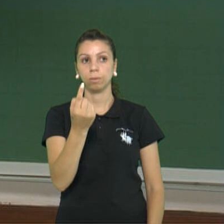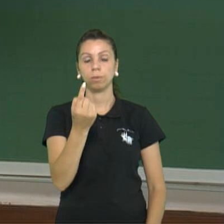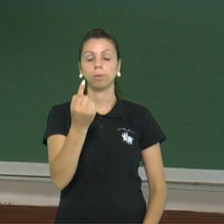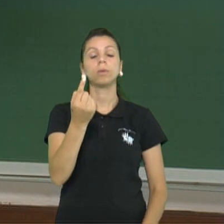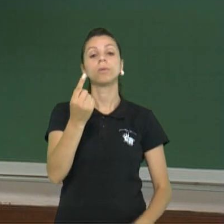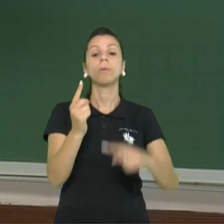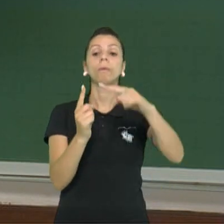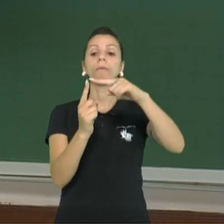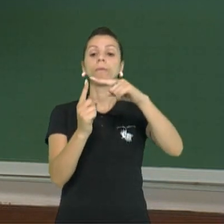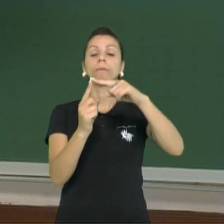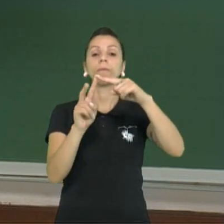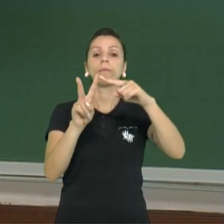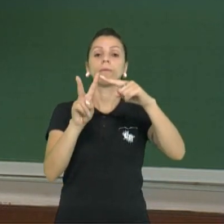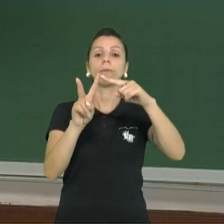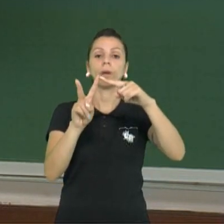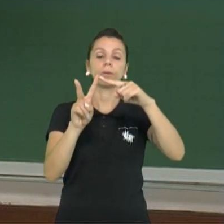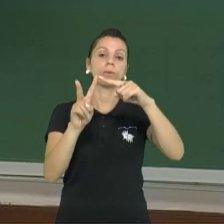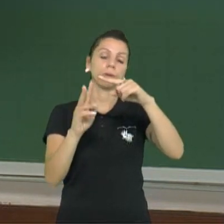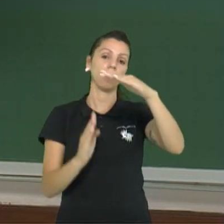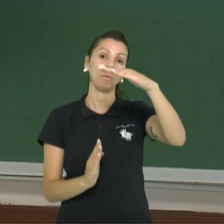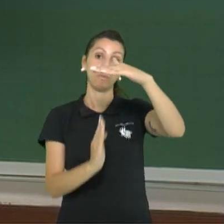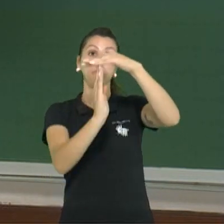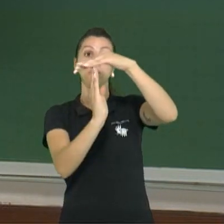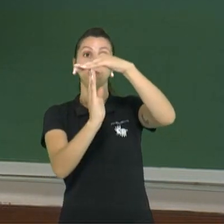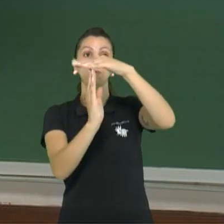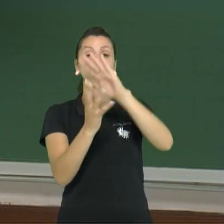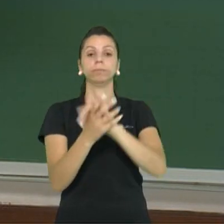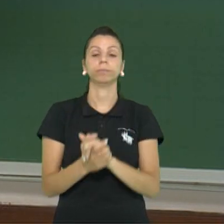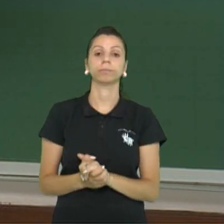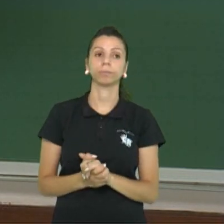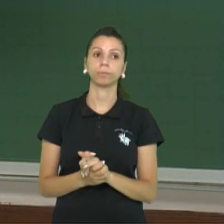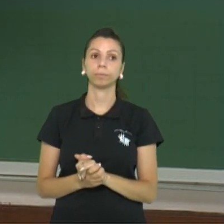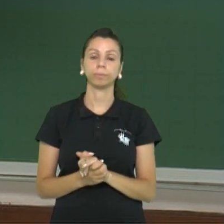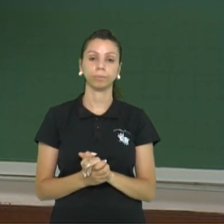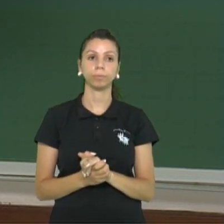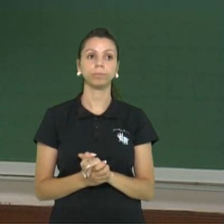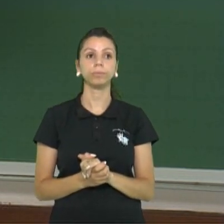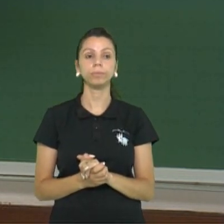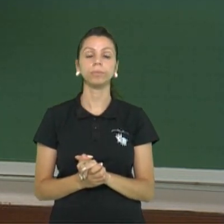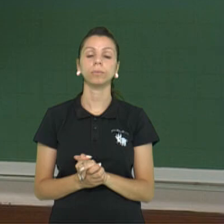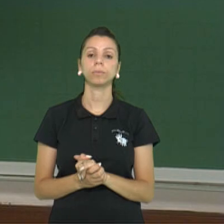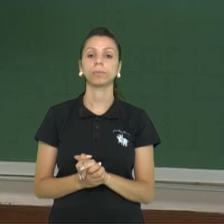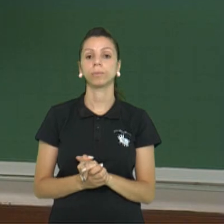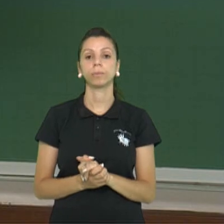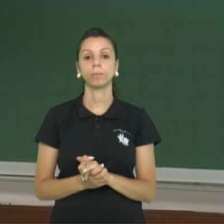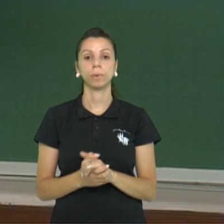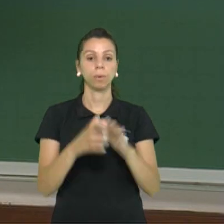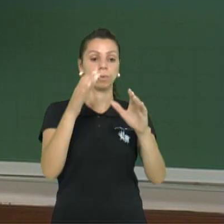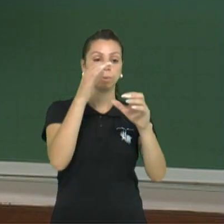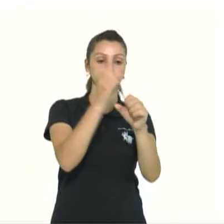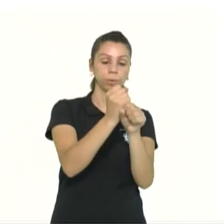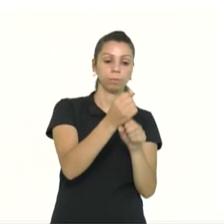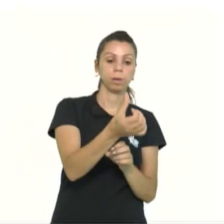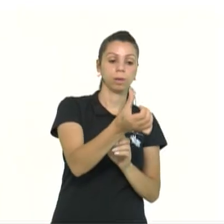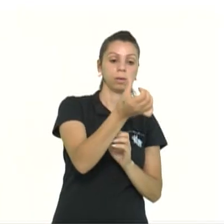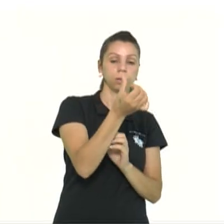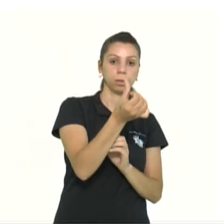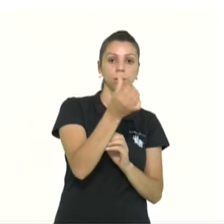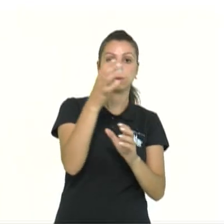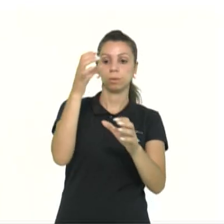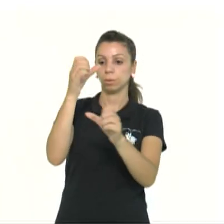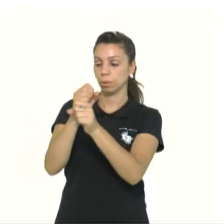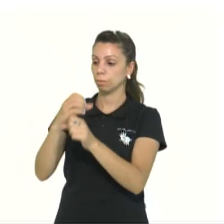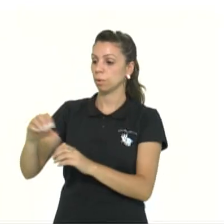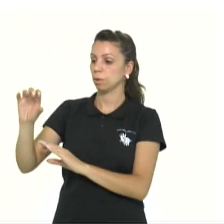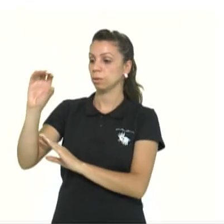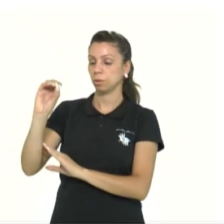máxima, eu posso fazer a média aritmética dos dois termos. Soma 0 e soma 6 aqui, né? 0 mais 6 e divide